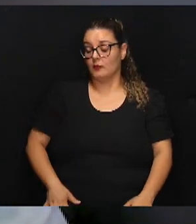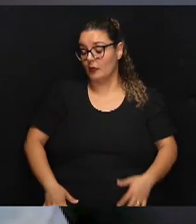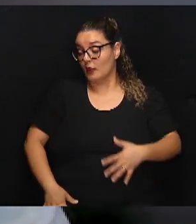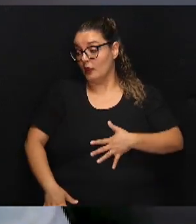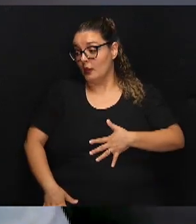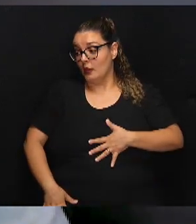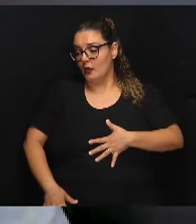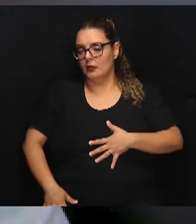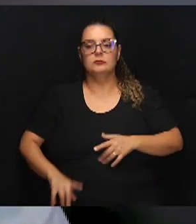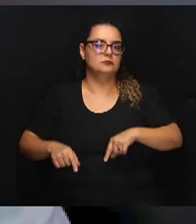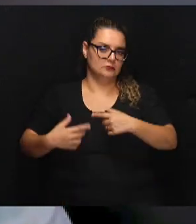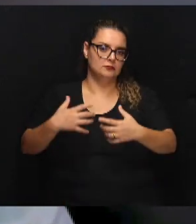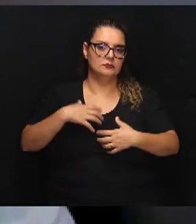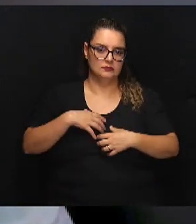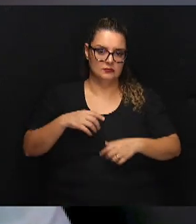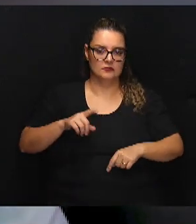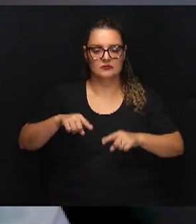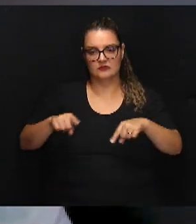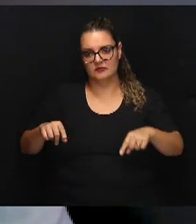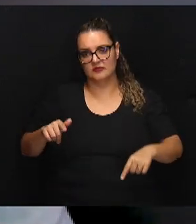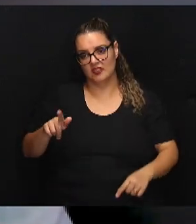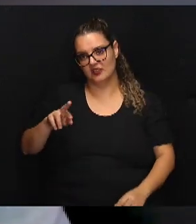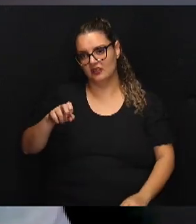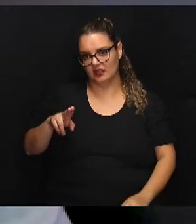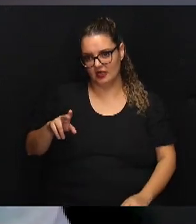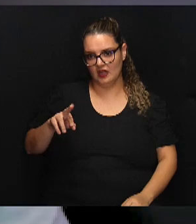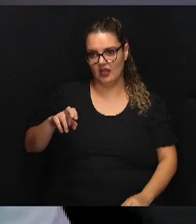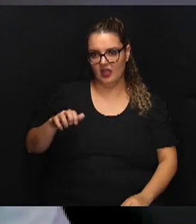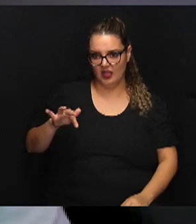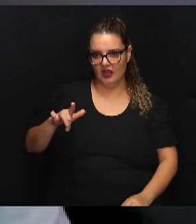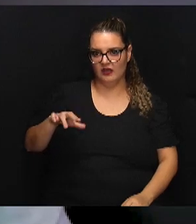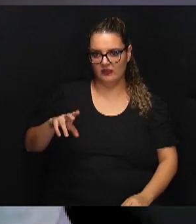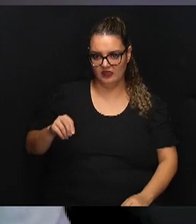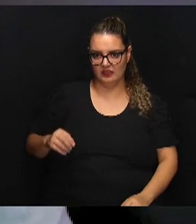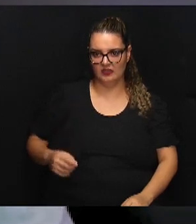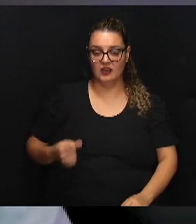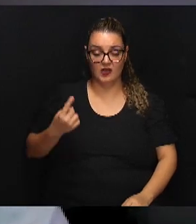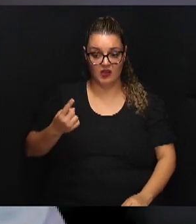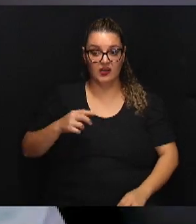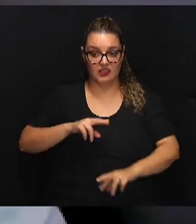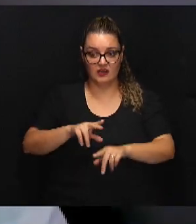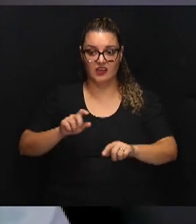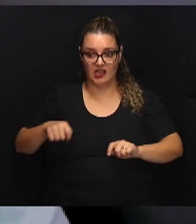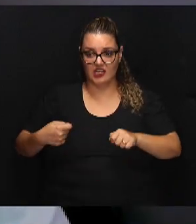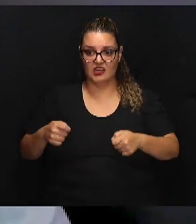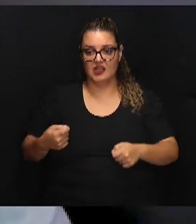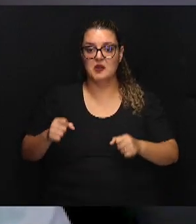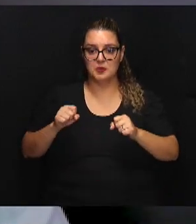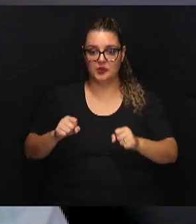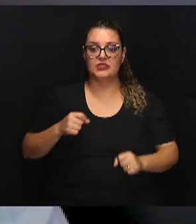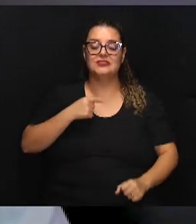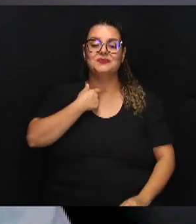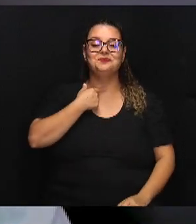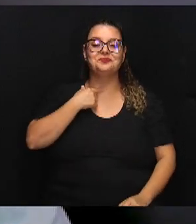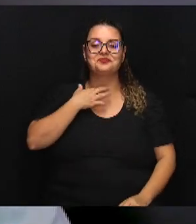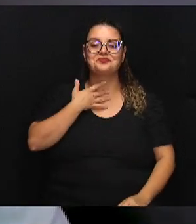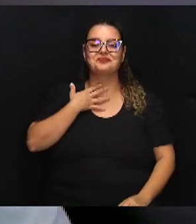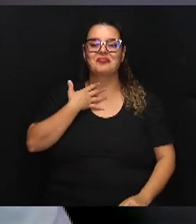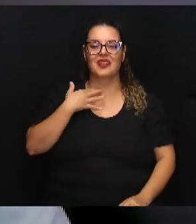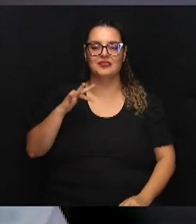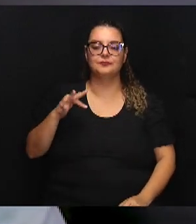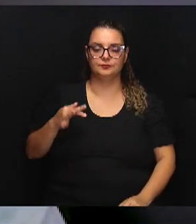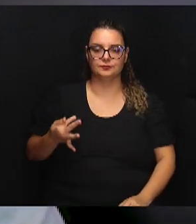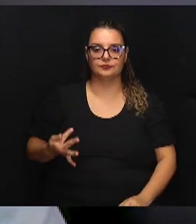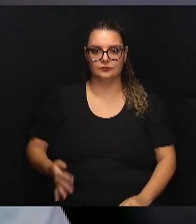de outros sintomas a depender também do grau do refluxo. Mas é importante saber que um dos sintomas do refluxo pode ser queimação, dor e irritação